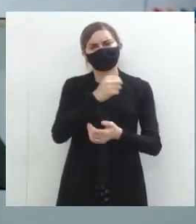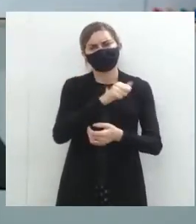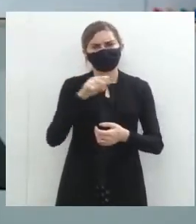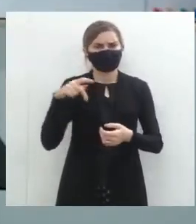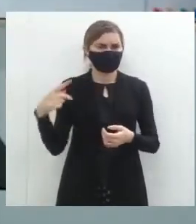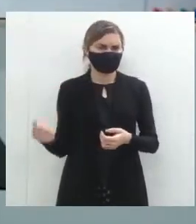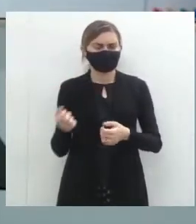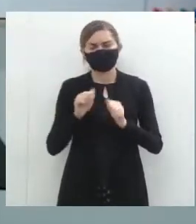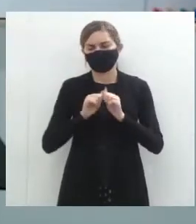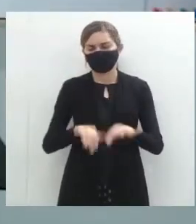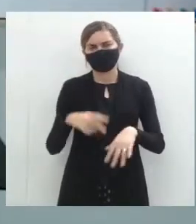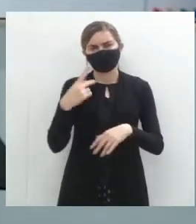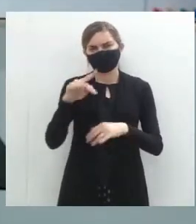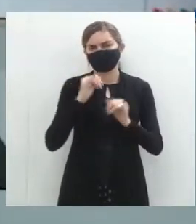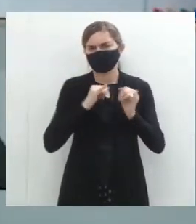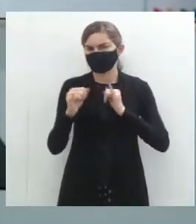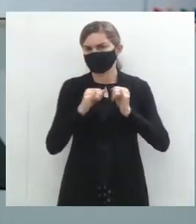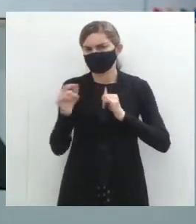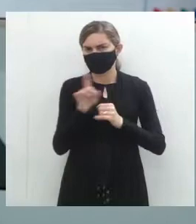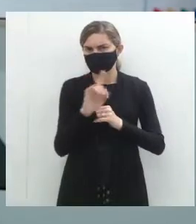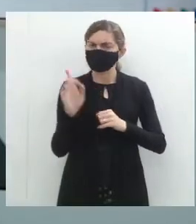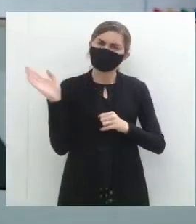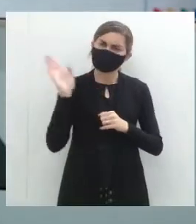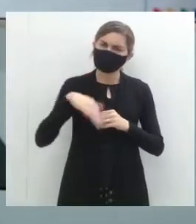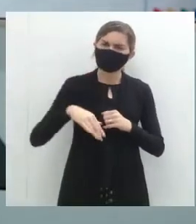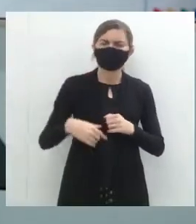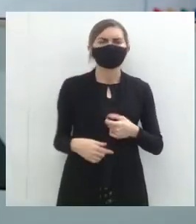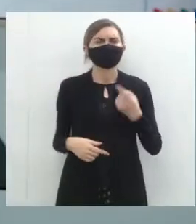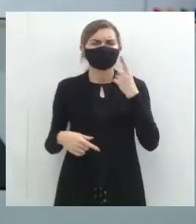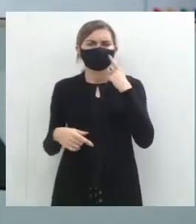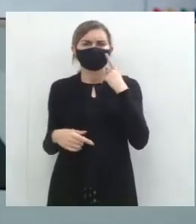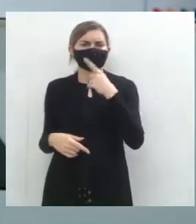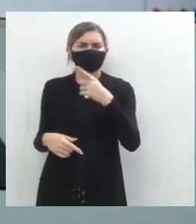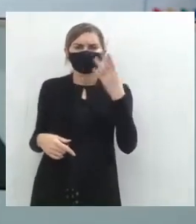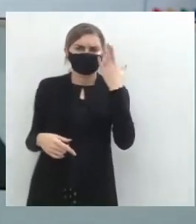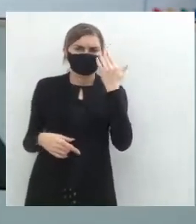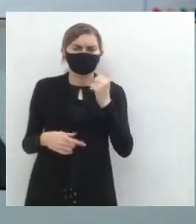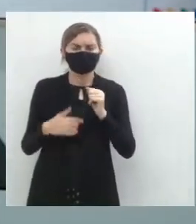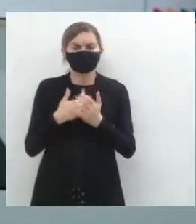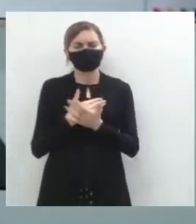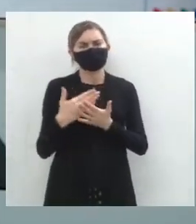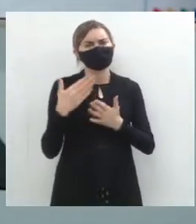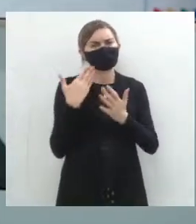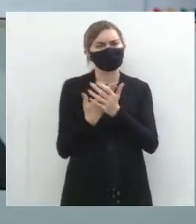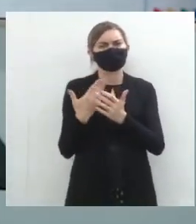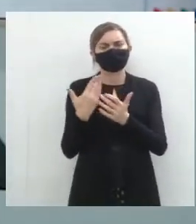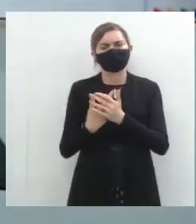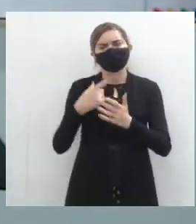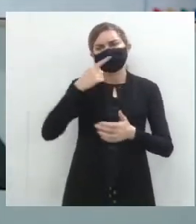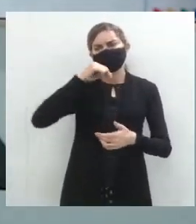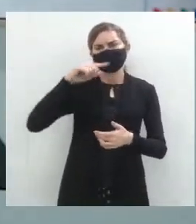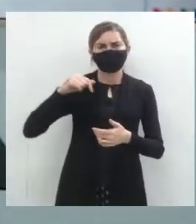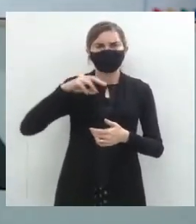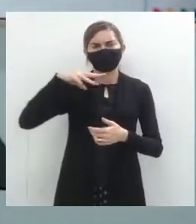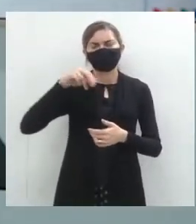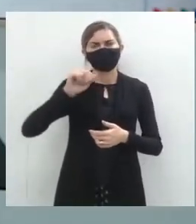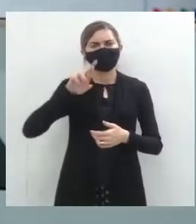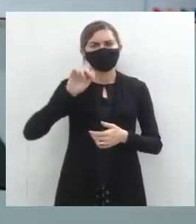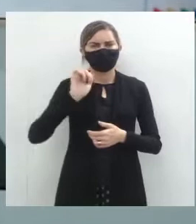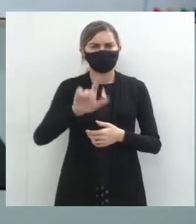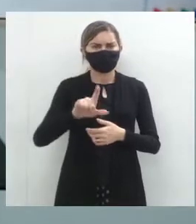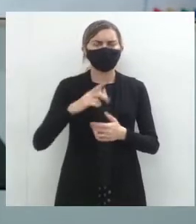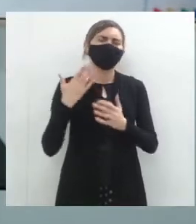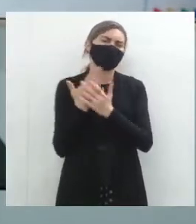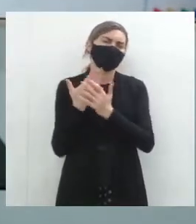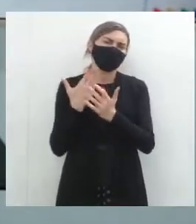gastar a tua internet, beleza? Tranquilo? Então bora lá. Olha, vocês sabem que a gente já começou a estudar sal mineral aqui. Você pode ir nas